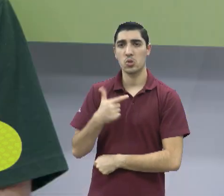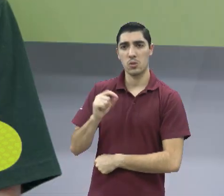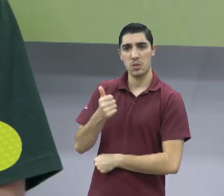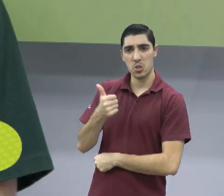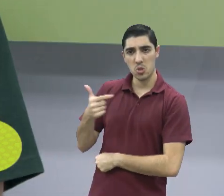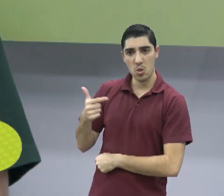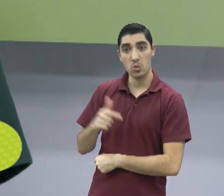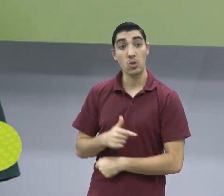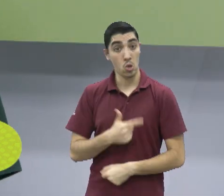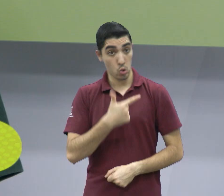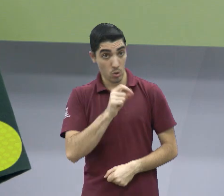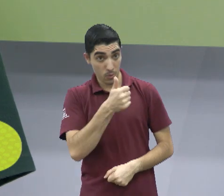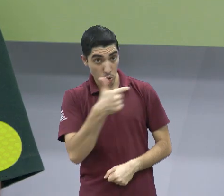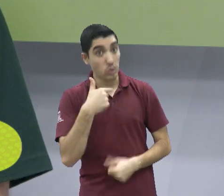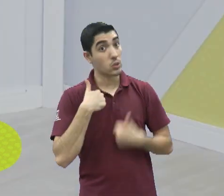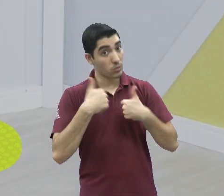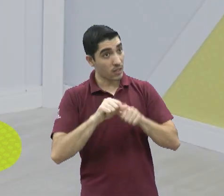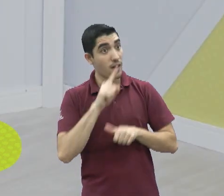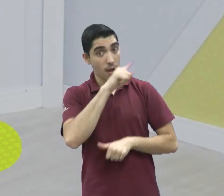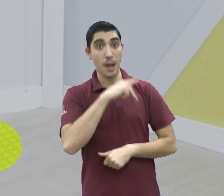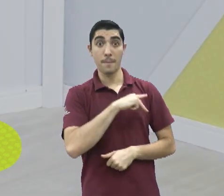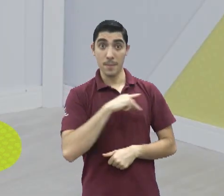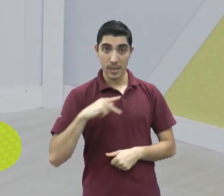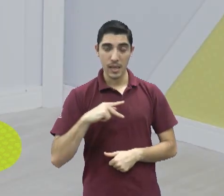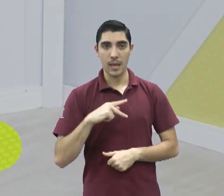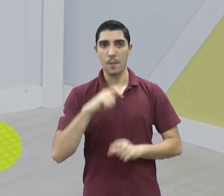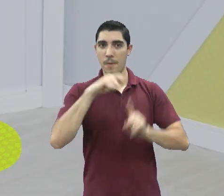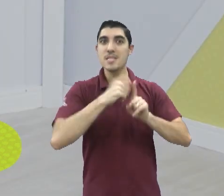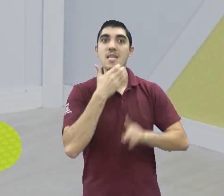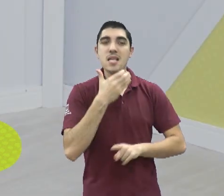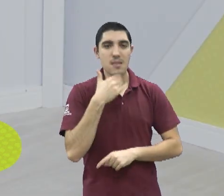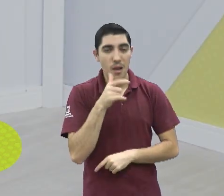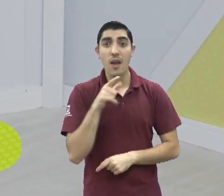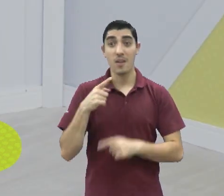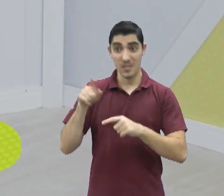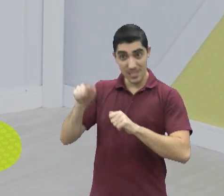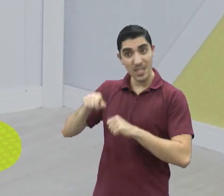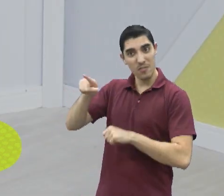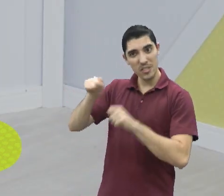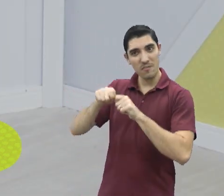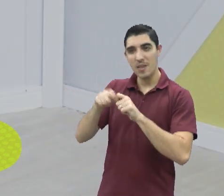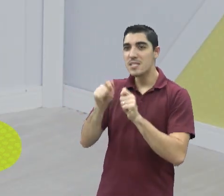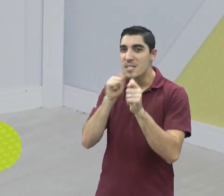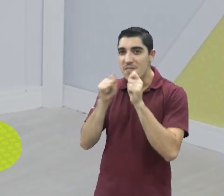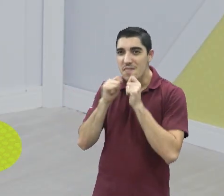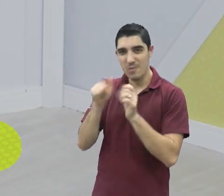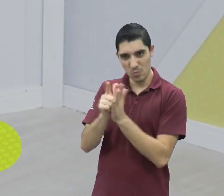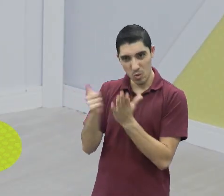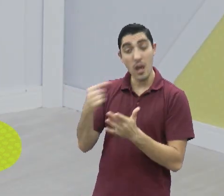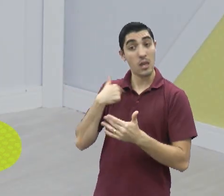no ginásio Pinheiros lá. Pois é, o São José foi campeão lá do ginásio Antônio Prado Júnior. Você fez matéria lá pelo jornal e tudo mais. Eu